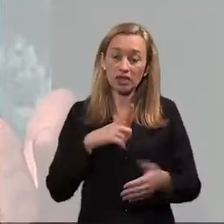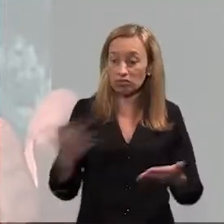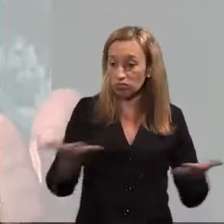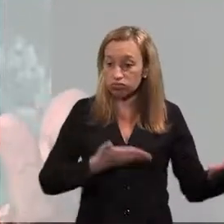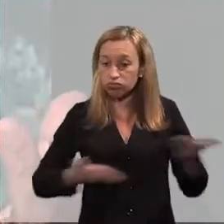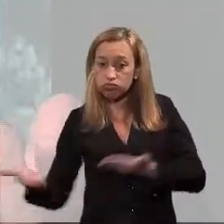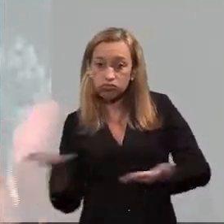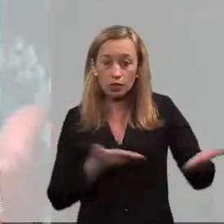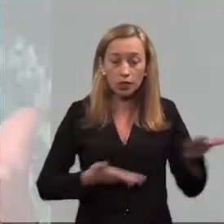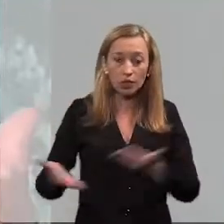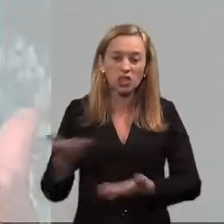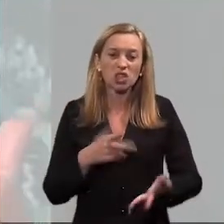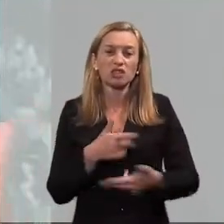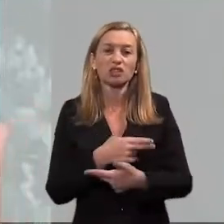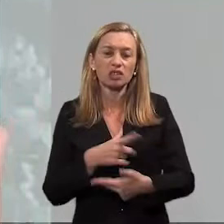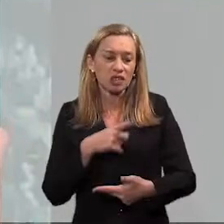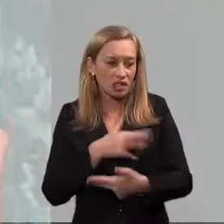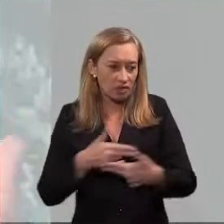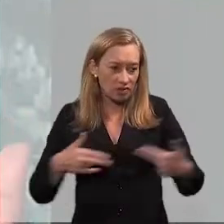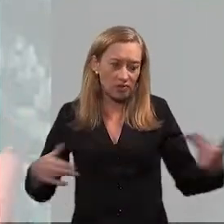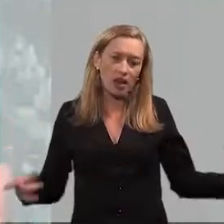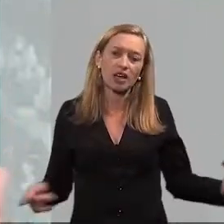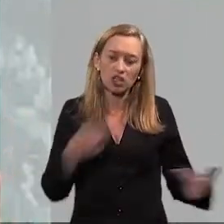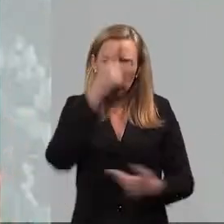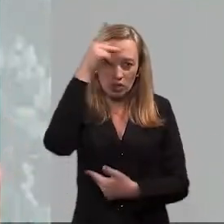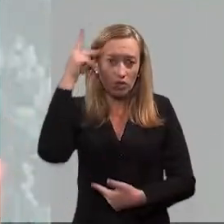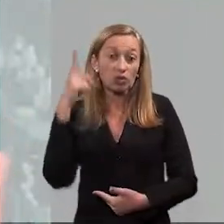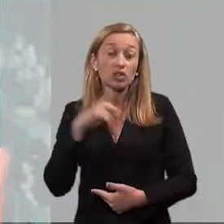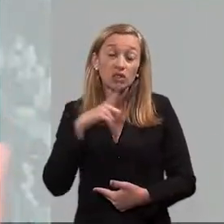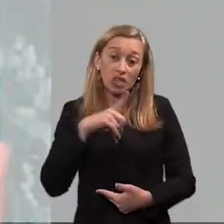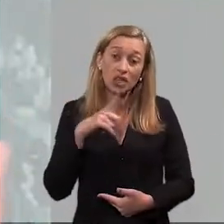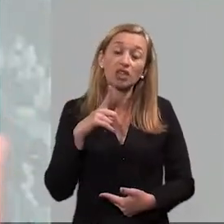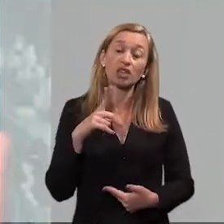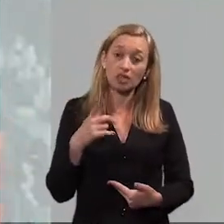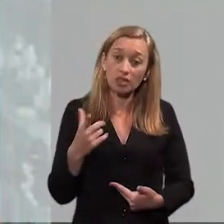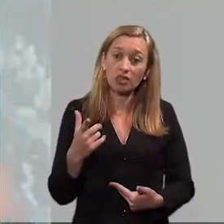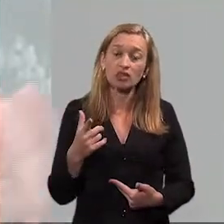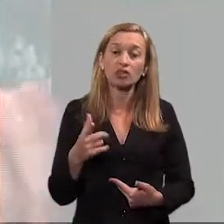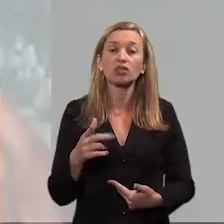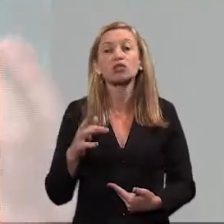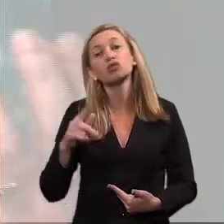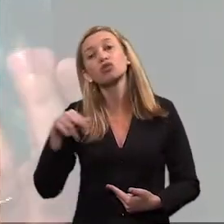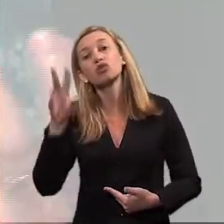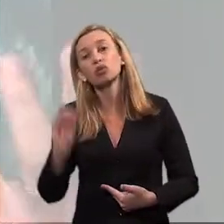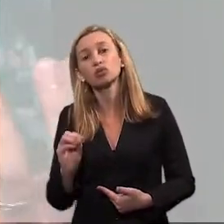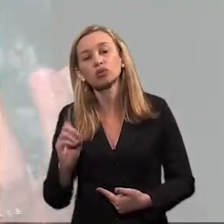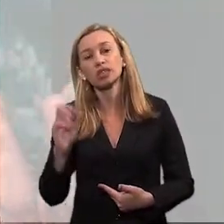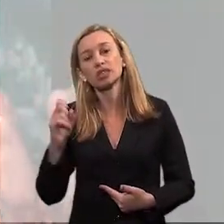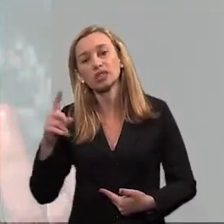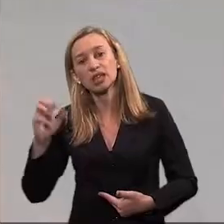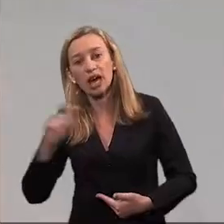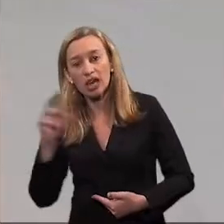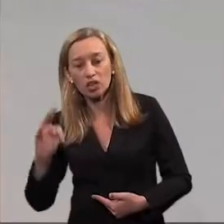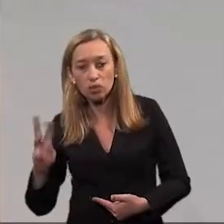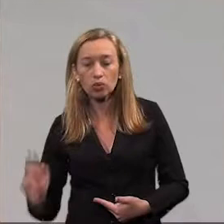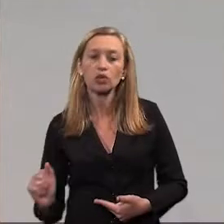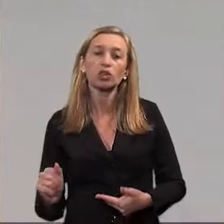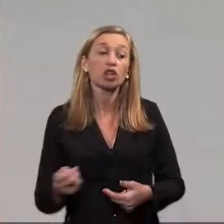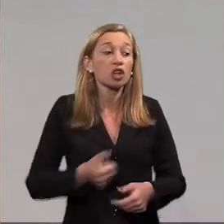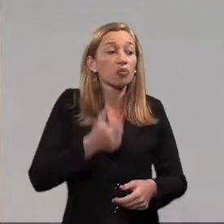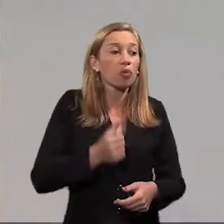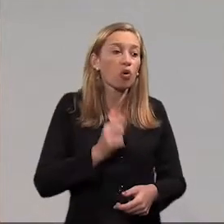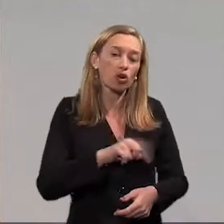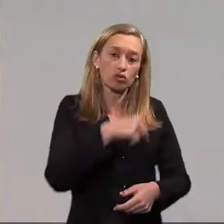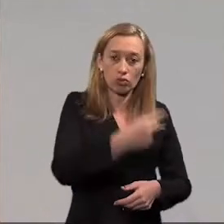transferência de vidas. É aquilo. Eu tenho muita gente num fundo deficitário e tenho muito pouca num fundo